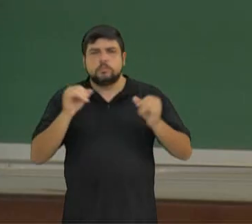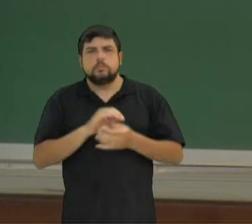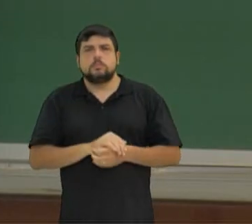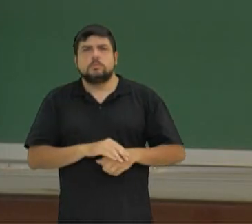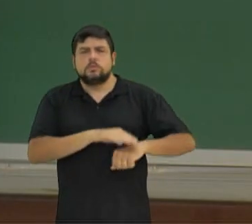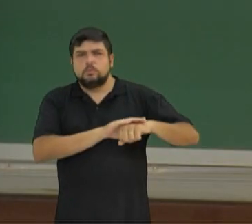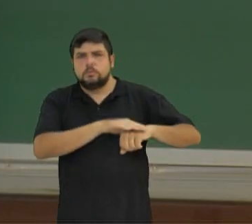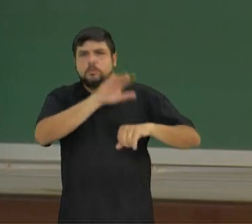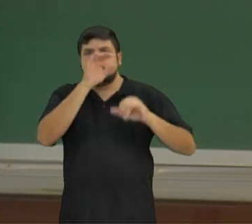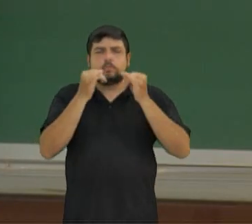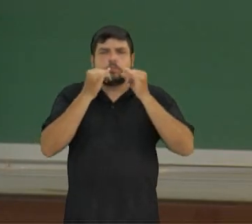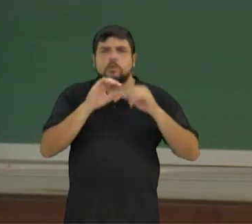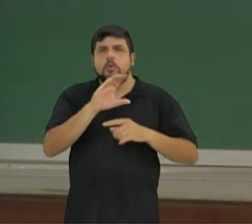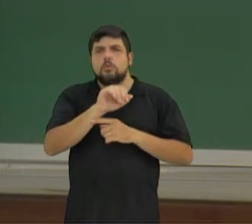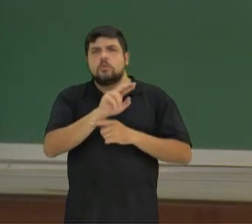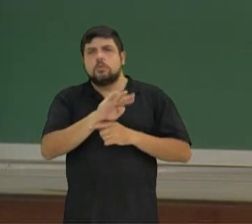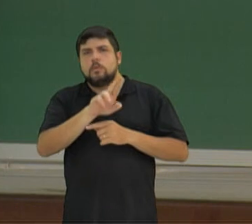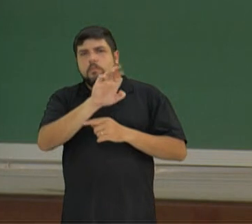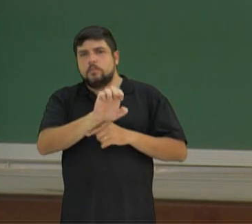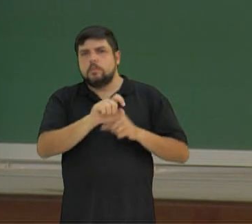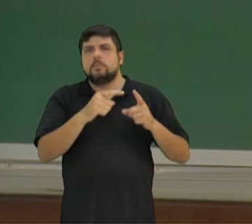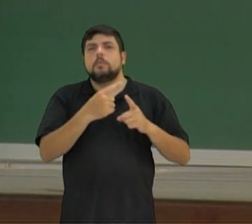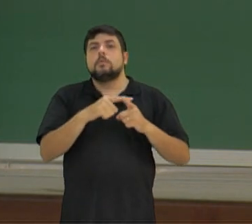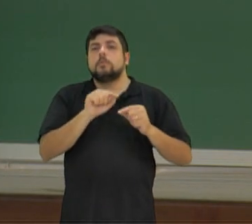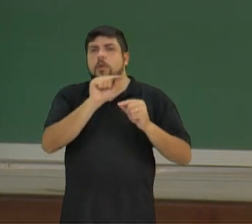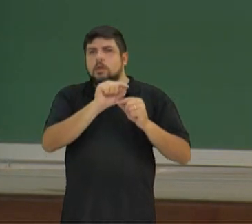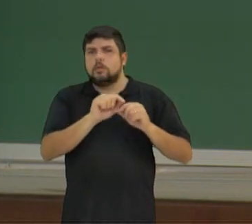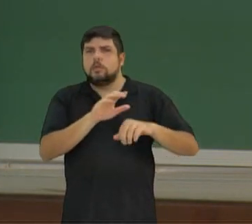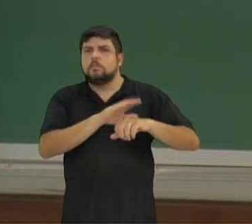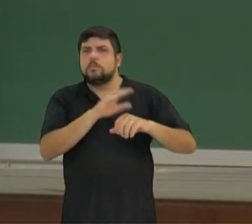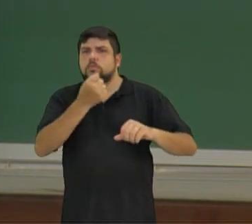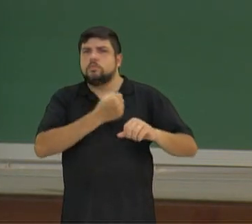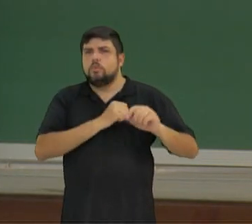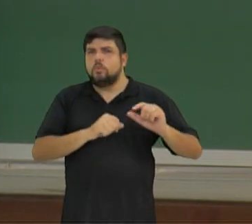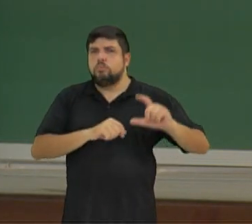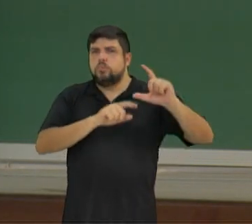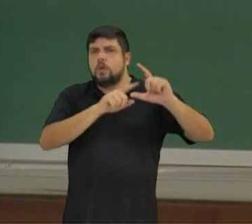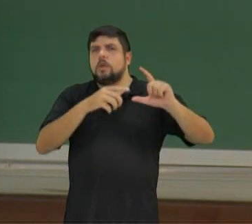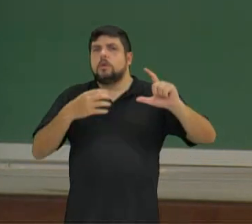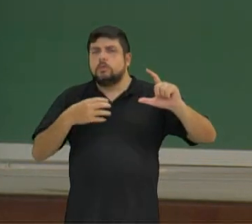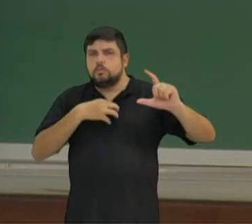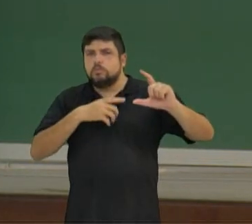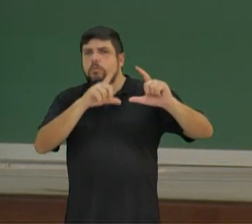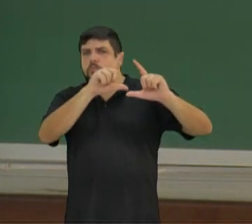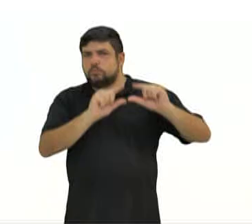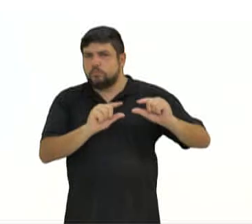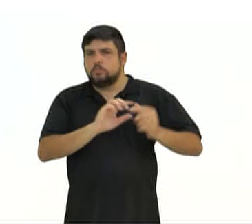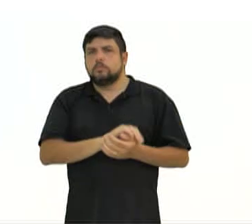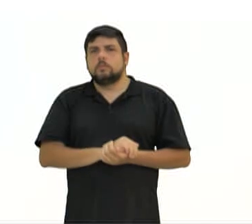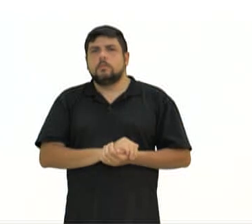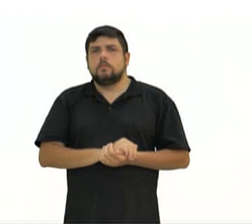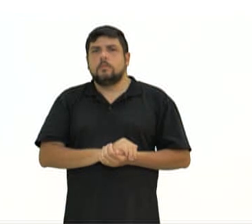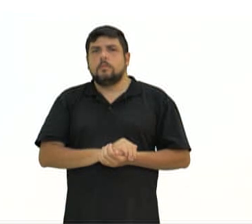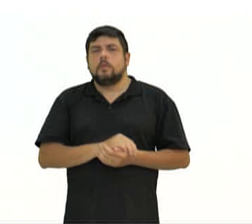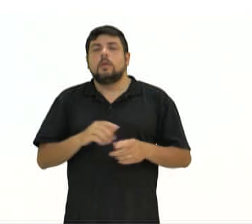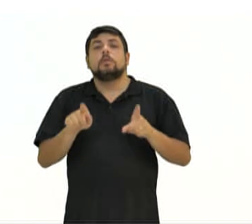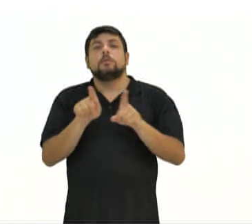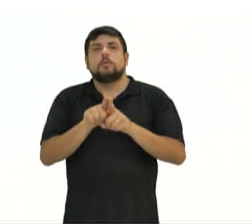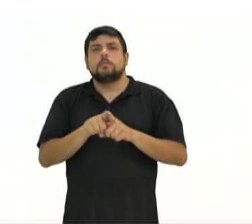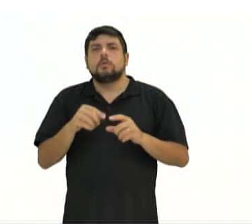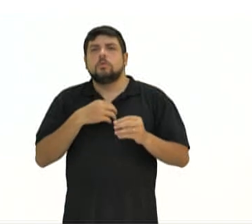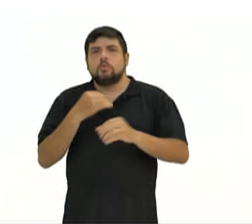potencial de redução do cobre, pois o seu valor é o maior e ele é que vai sofrer a redução. O menor potencial de redução, nesse caso,